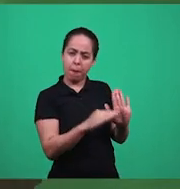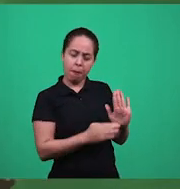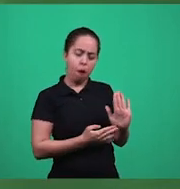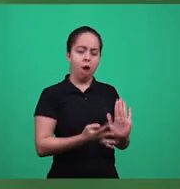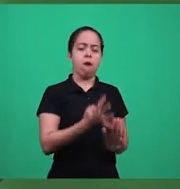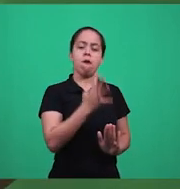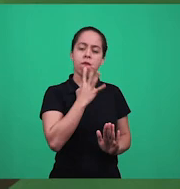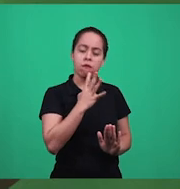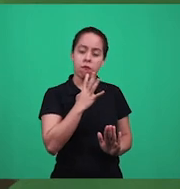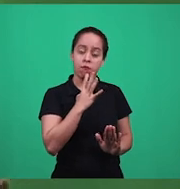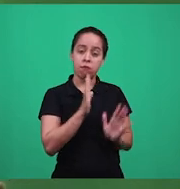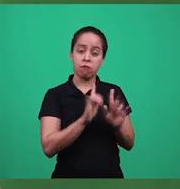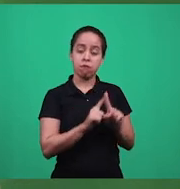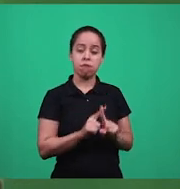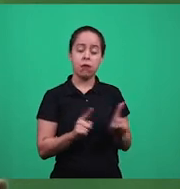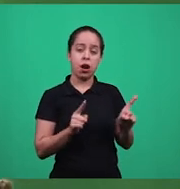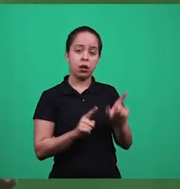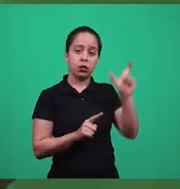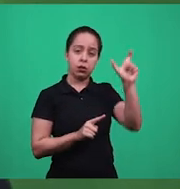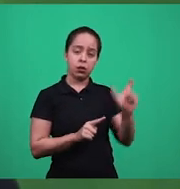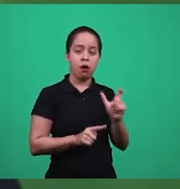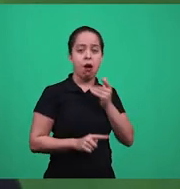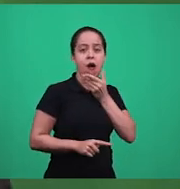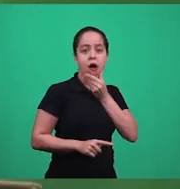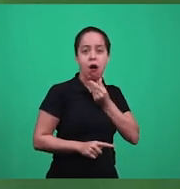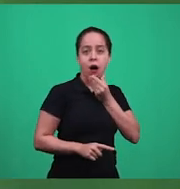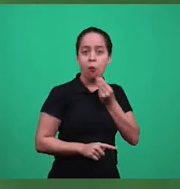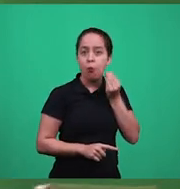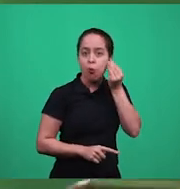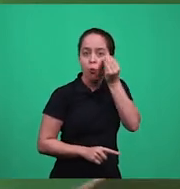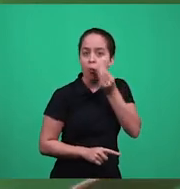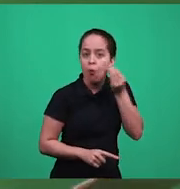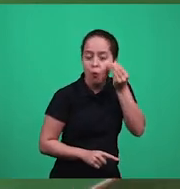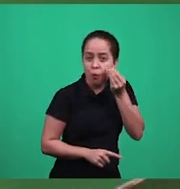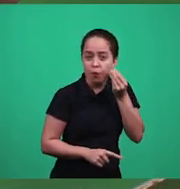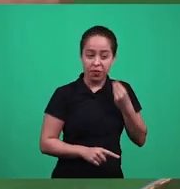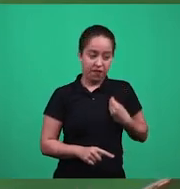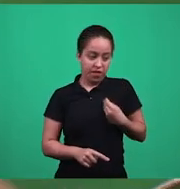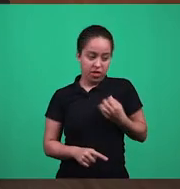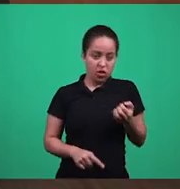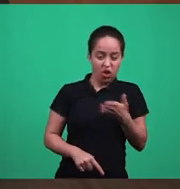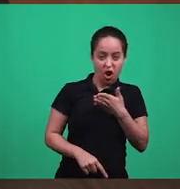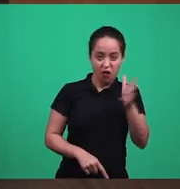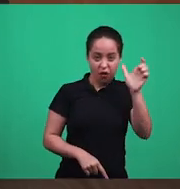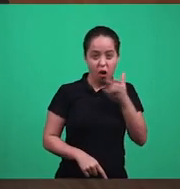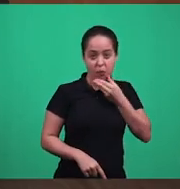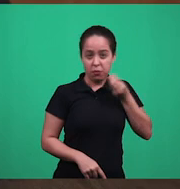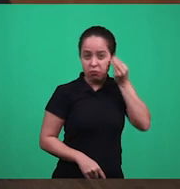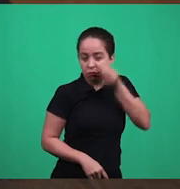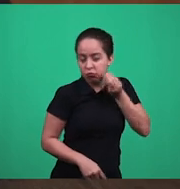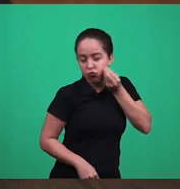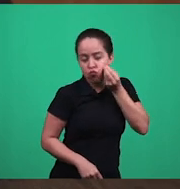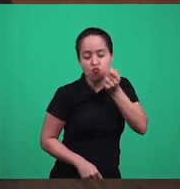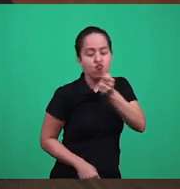mas não tinha uma experiência de novo nascimento.